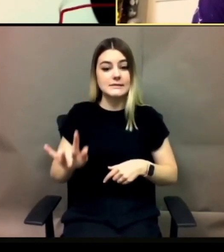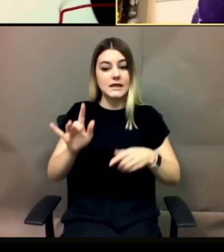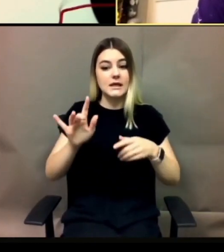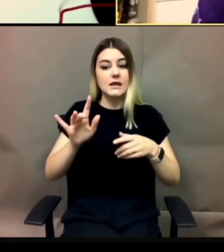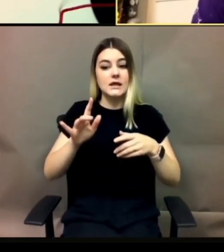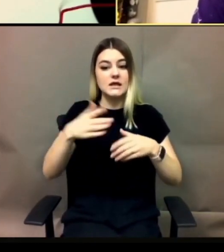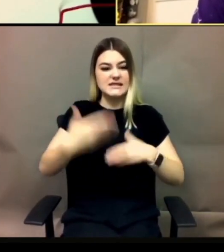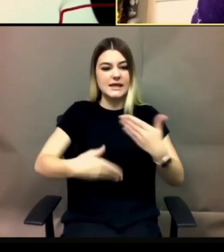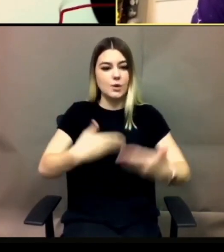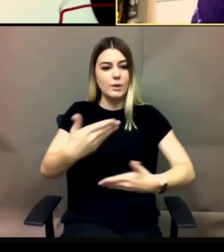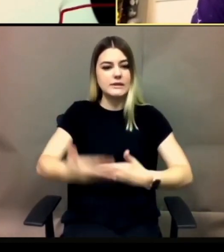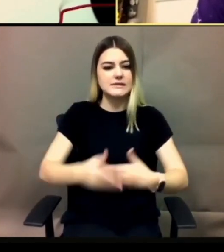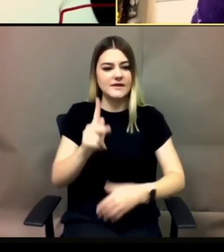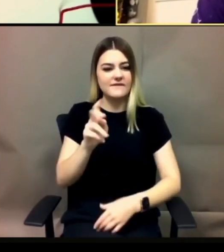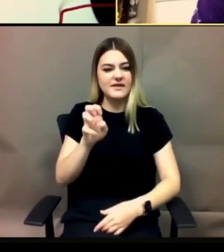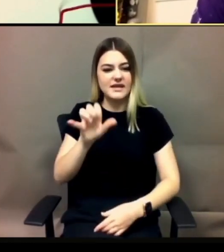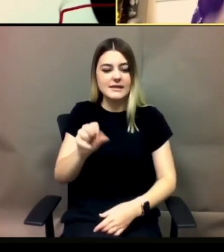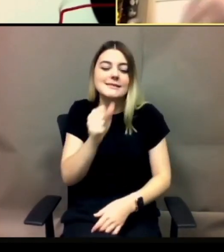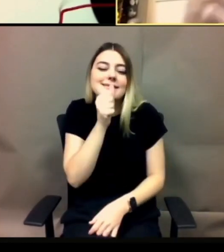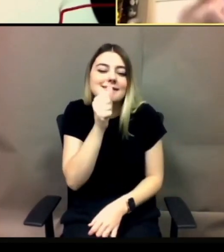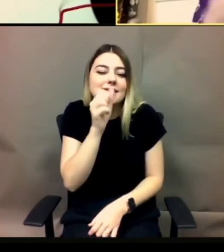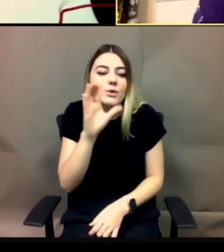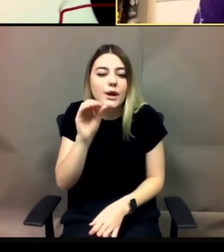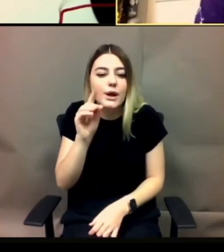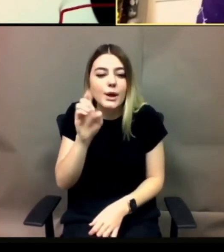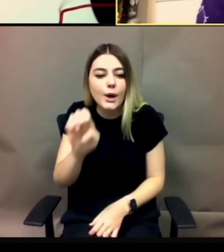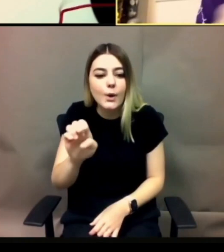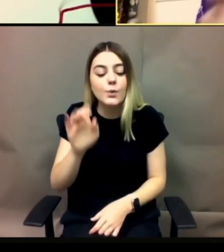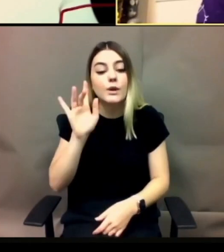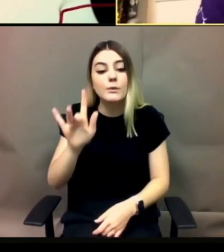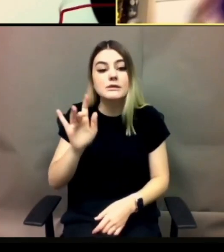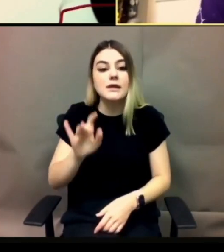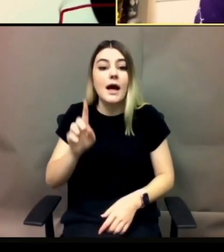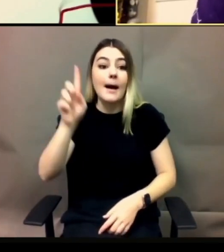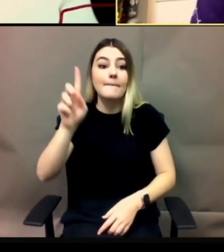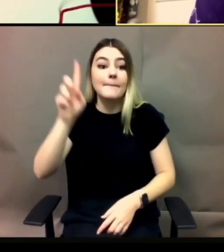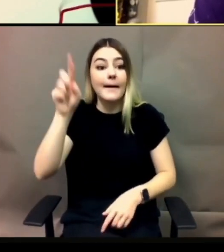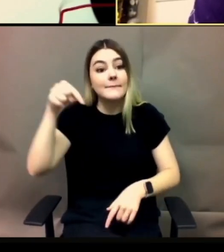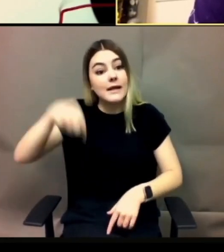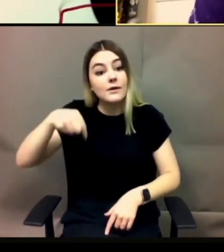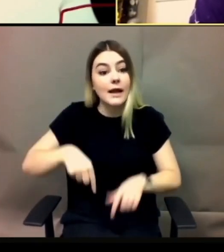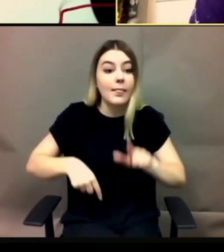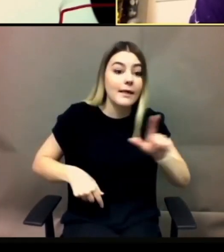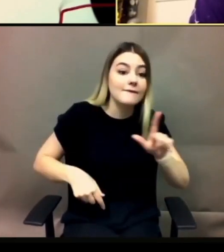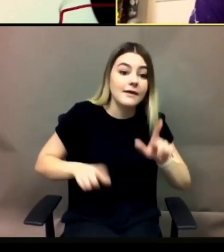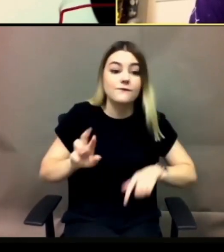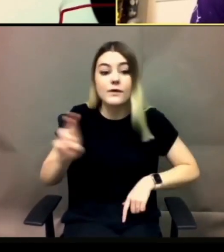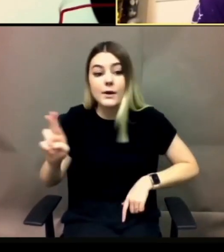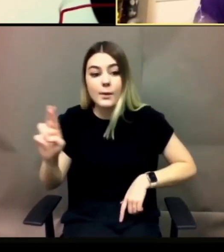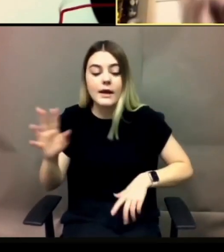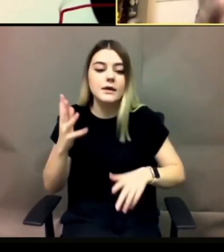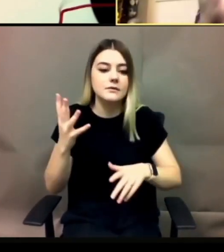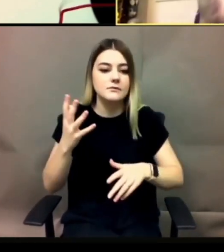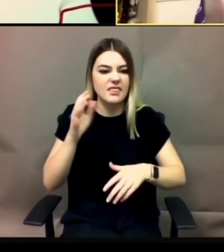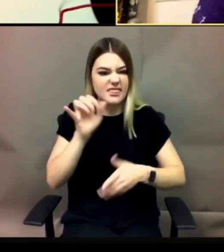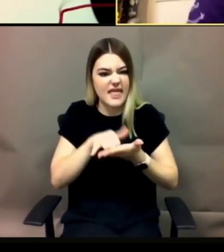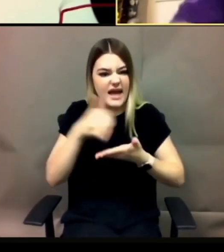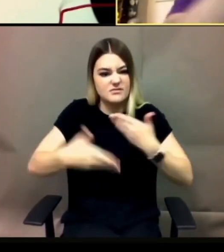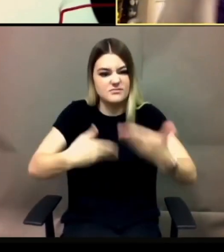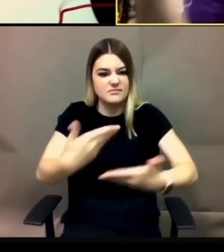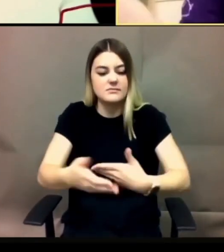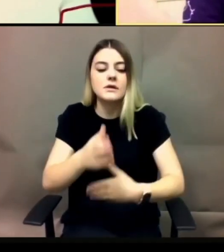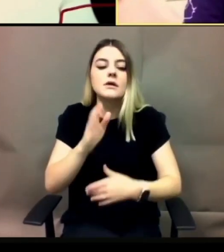aperta uma sequência de teclas, como se fosse um código para cima, para cima, para baixo, para direita,